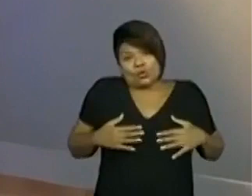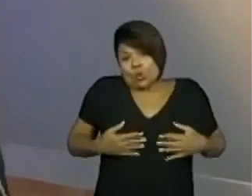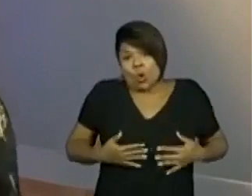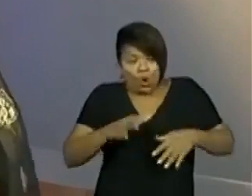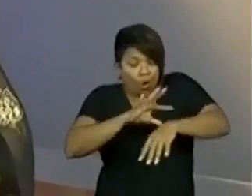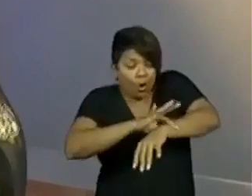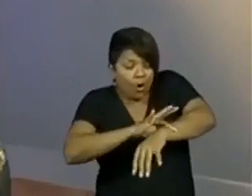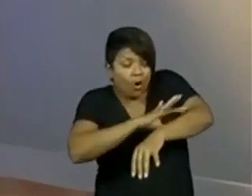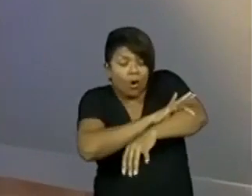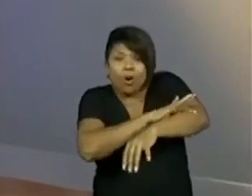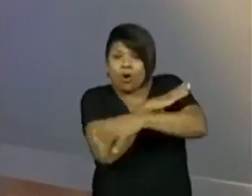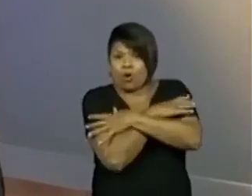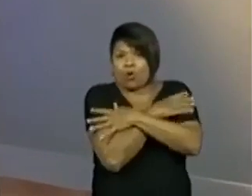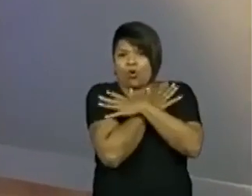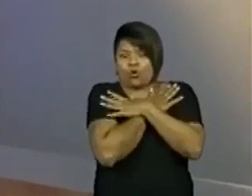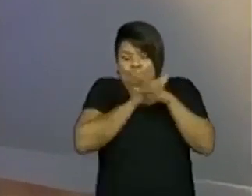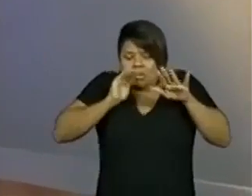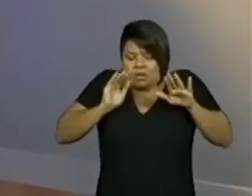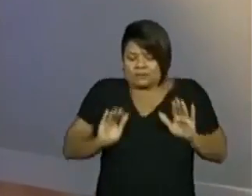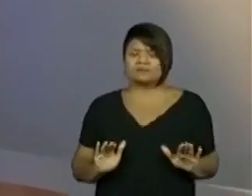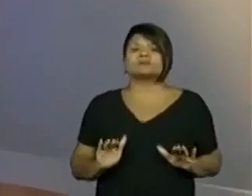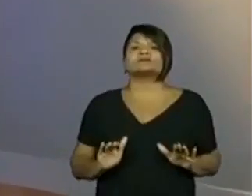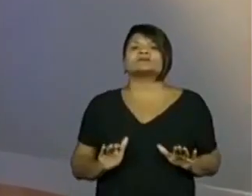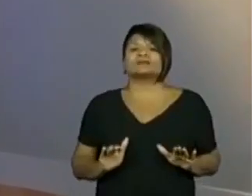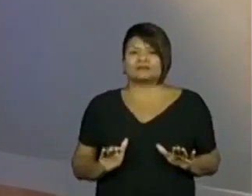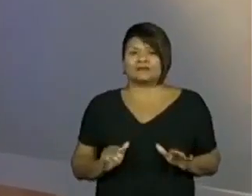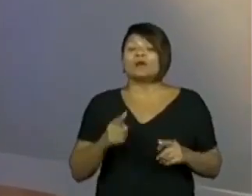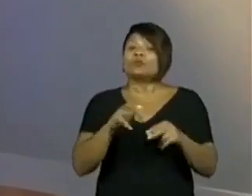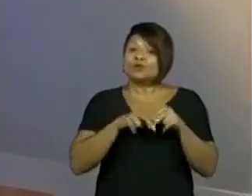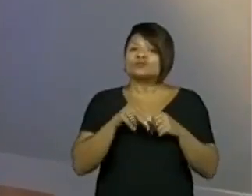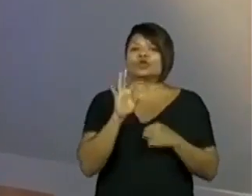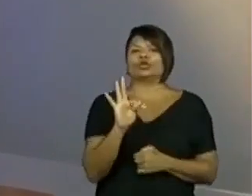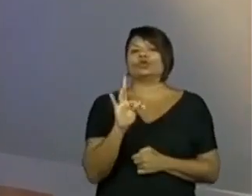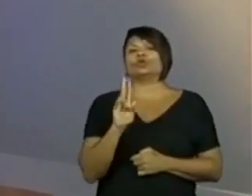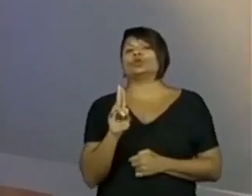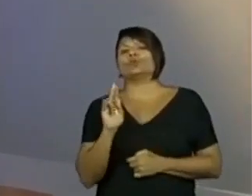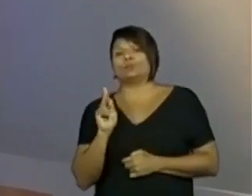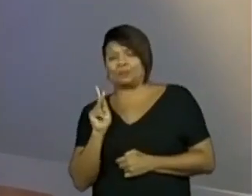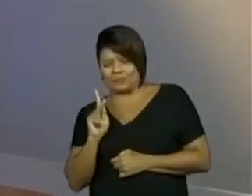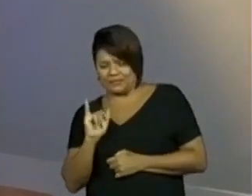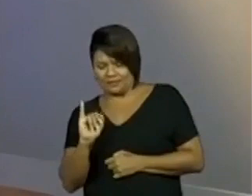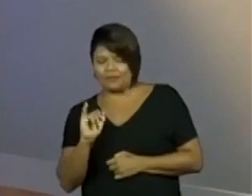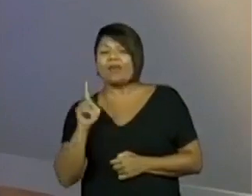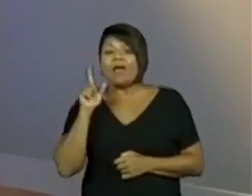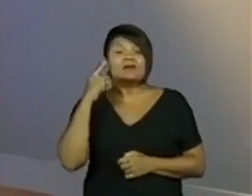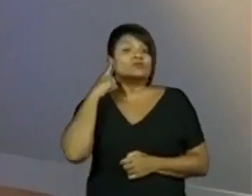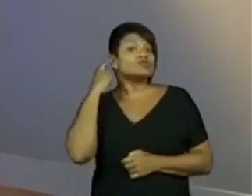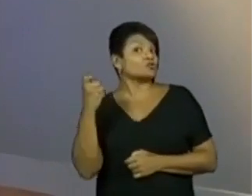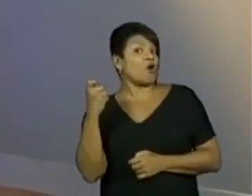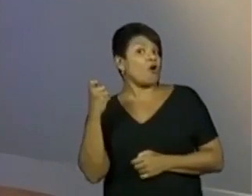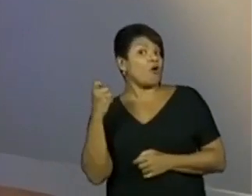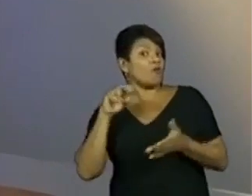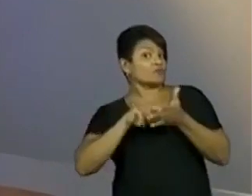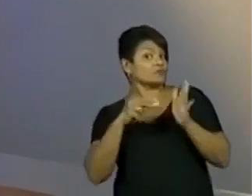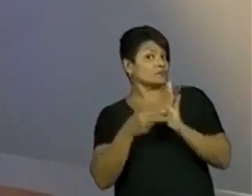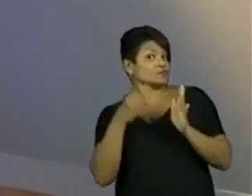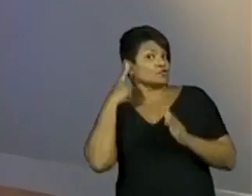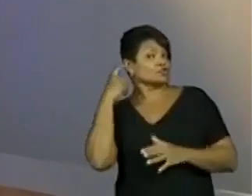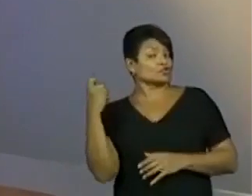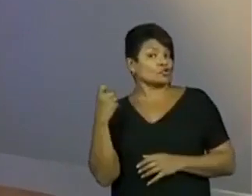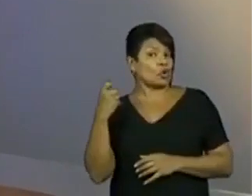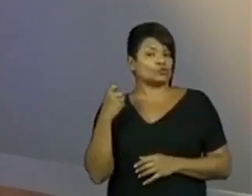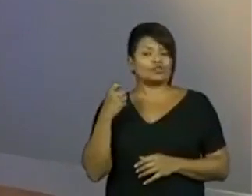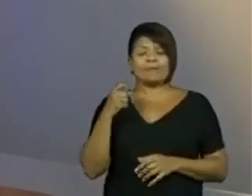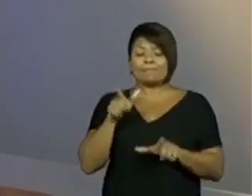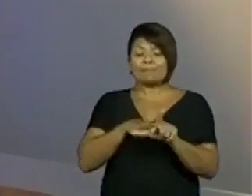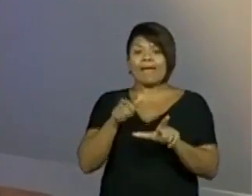físico, o nosso assento. É por isso que tupi significa som de pé, som provido de um